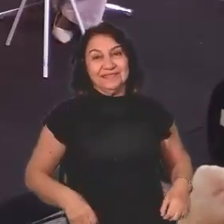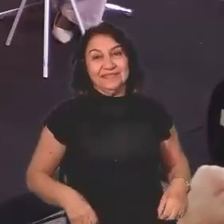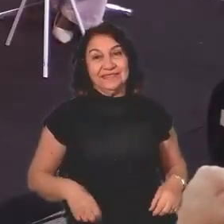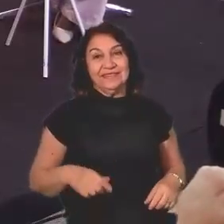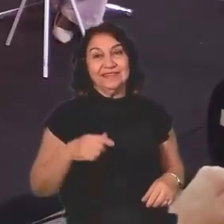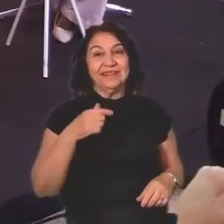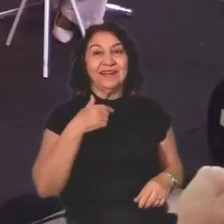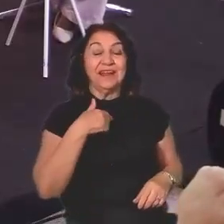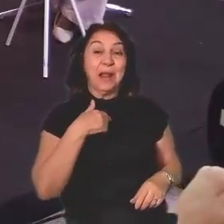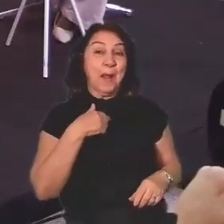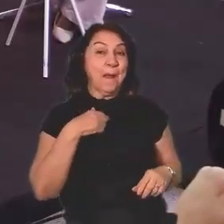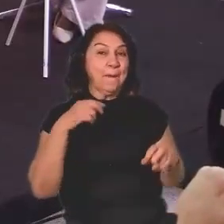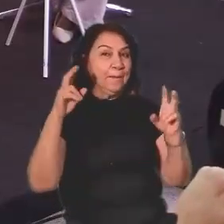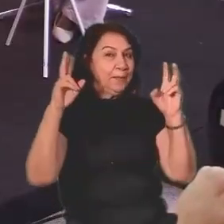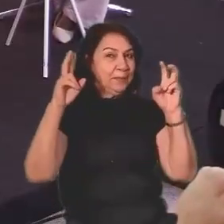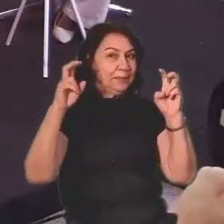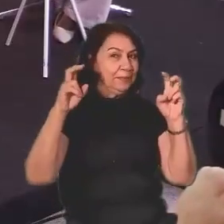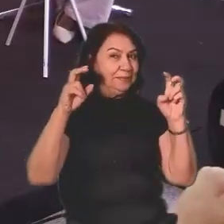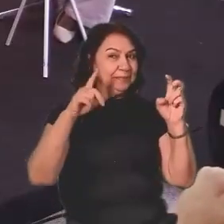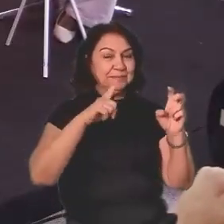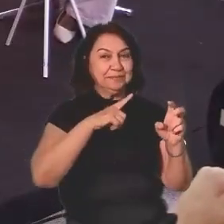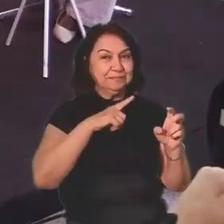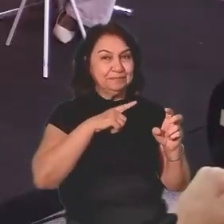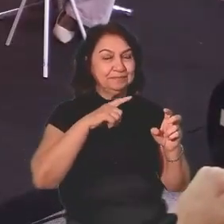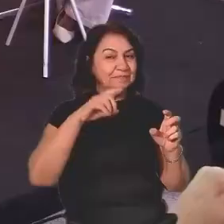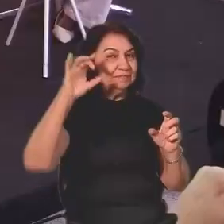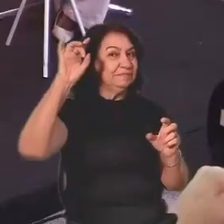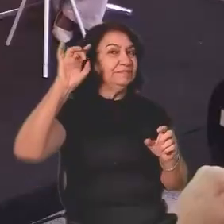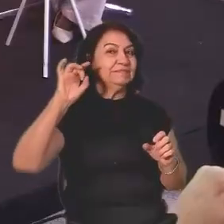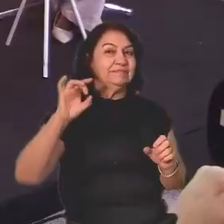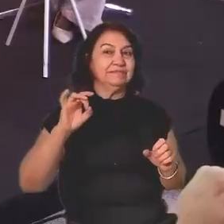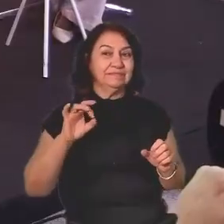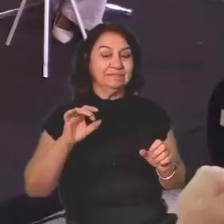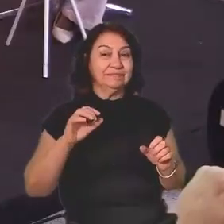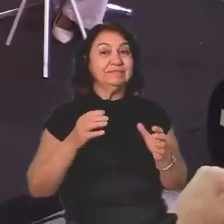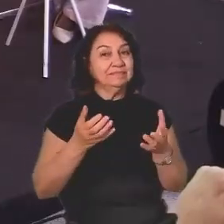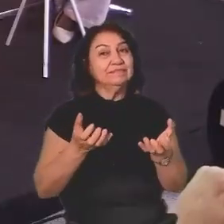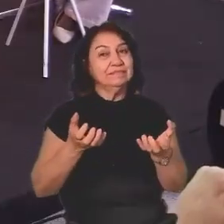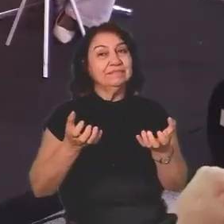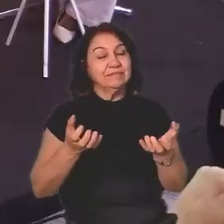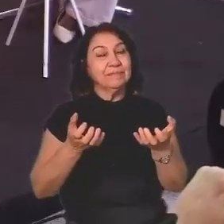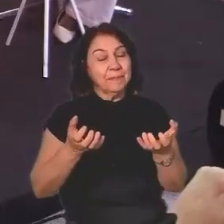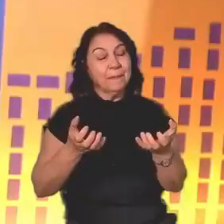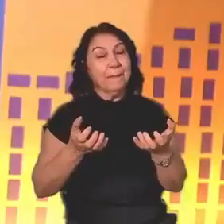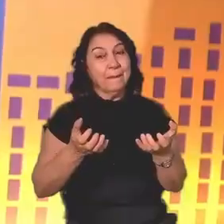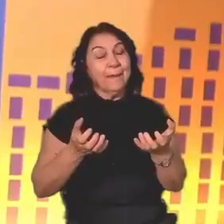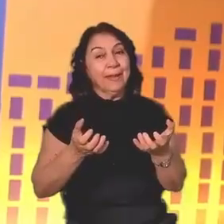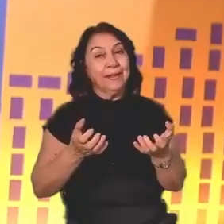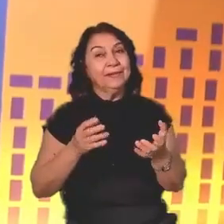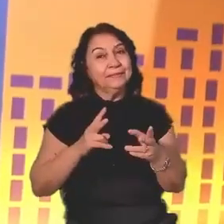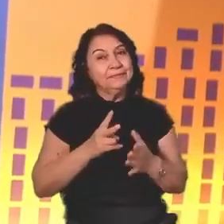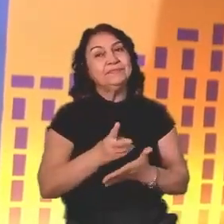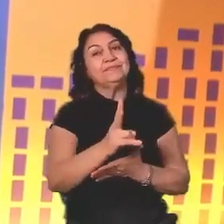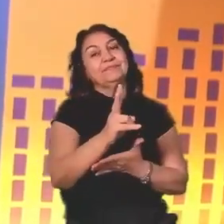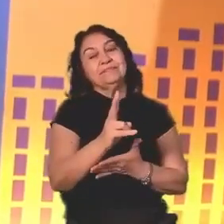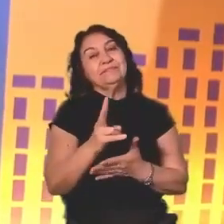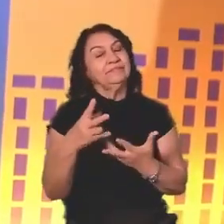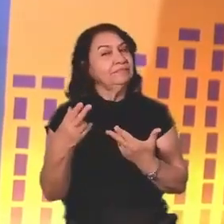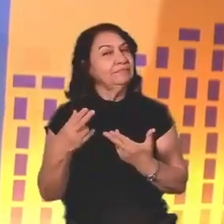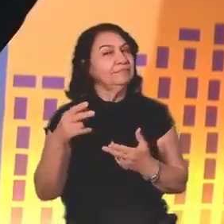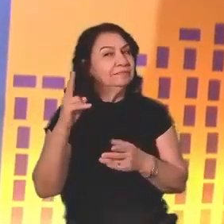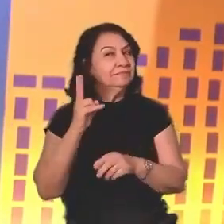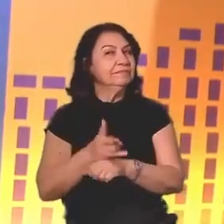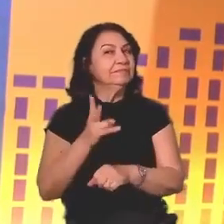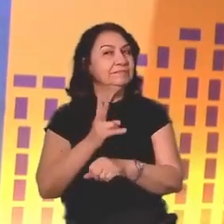Eu não tenho um assunto assim específico. Eu pretendo continuar com o que eu já tenho. Está fazendo